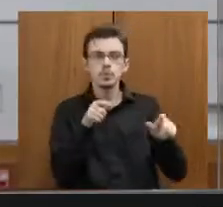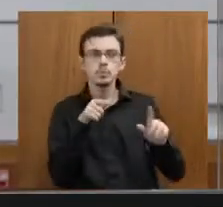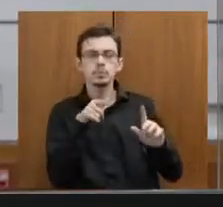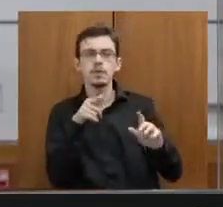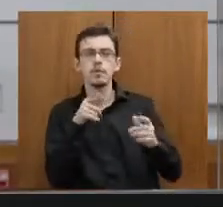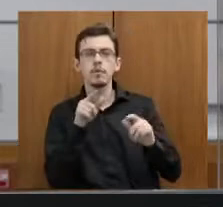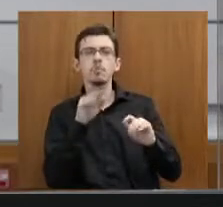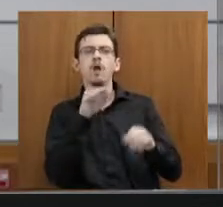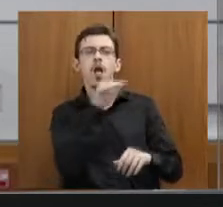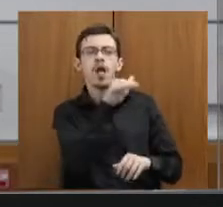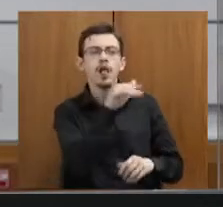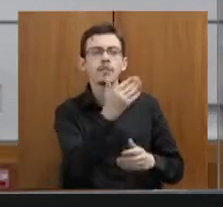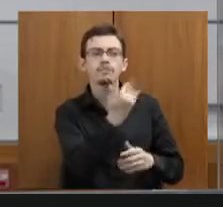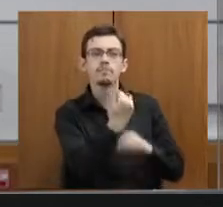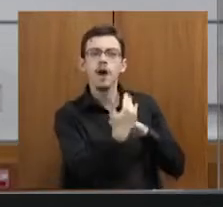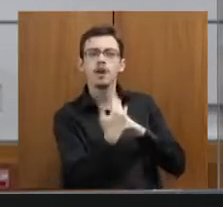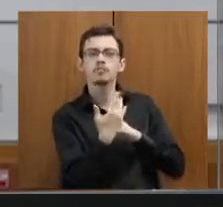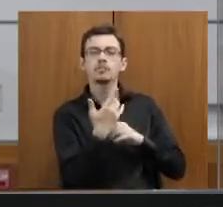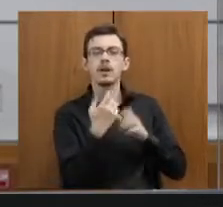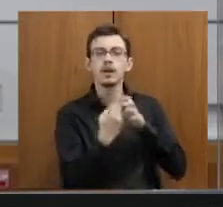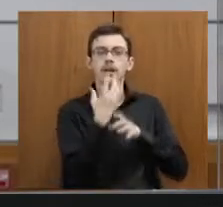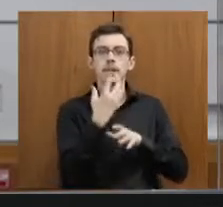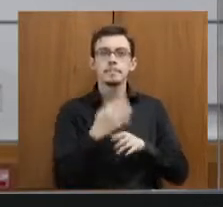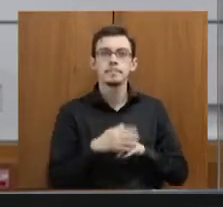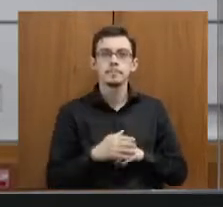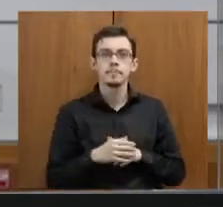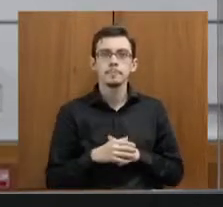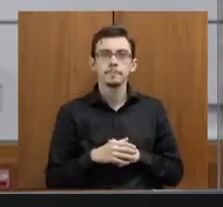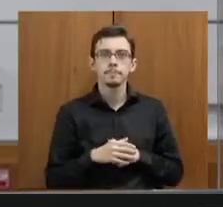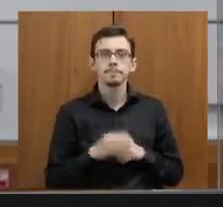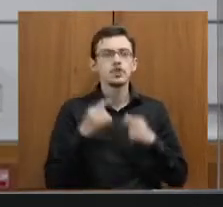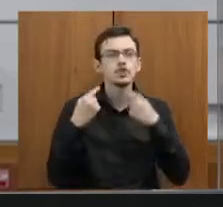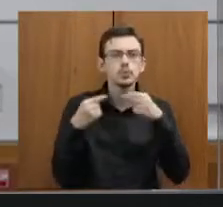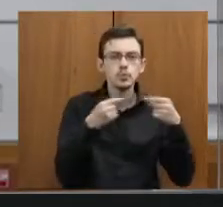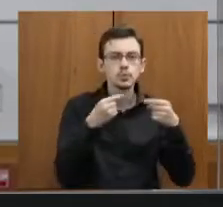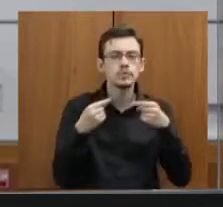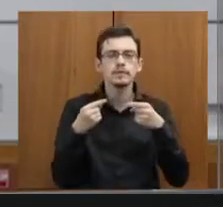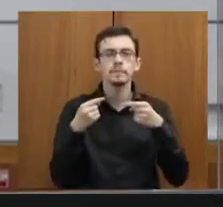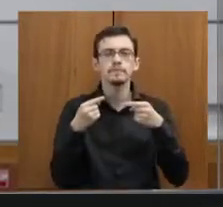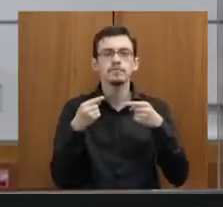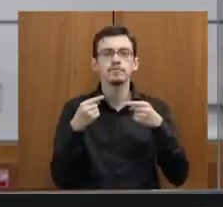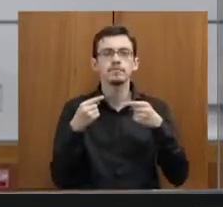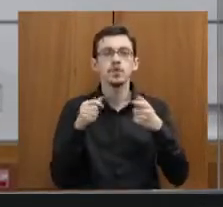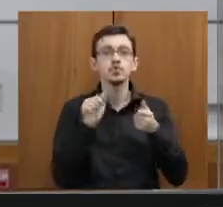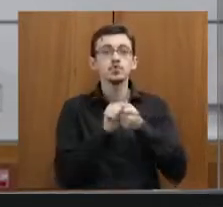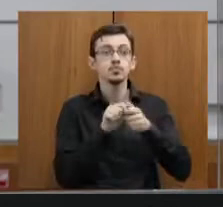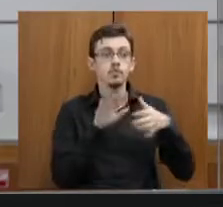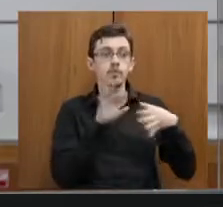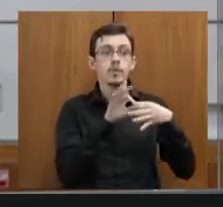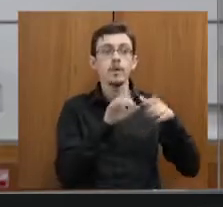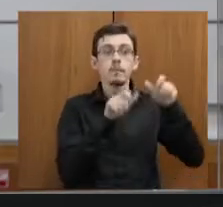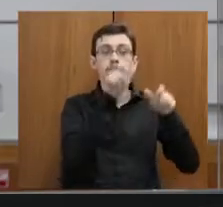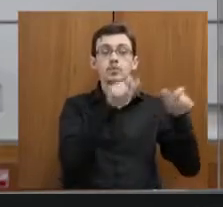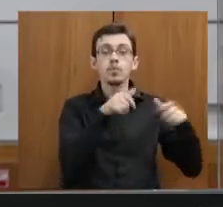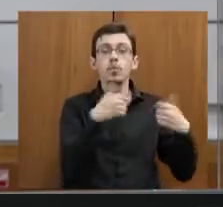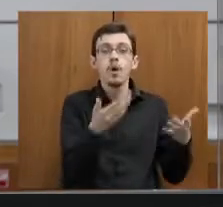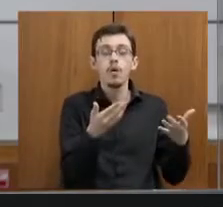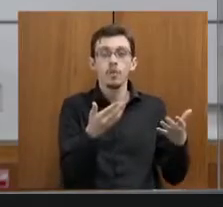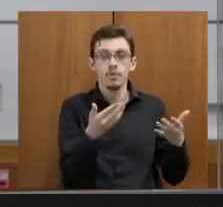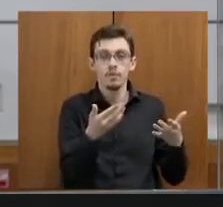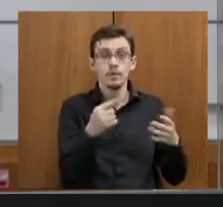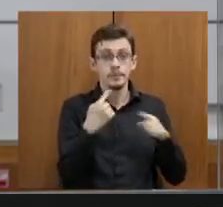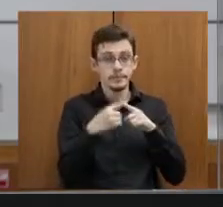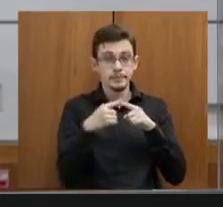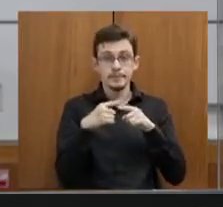com quem dialogar com quem que retira a palavra Obrigado discutir dialogar bom né porque nós somos também uma